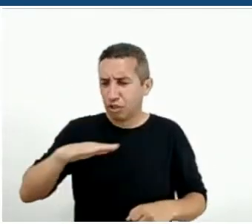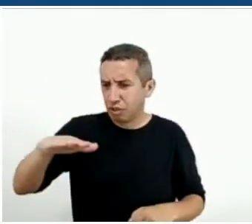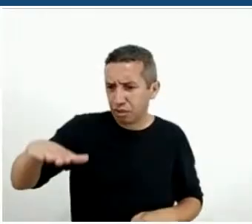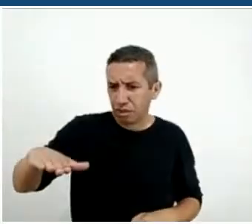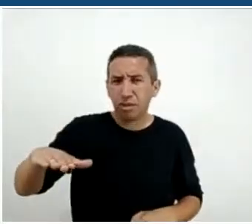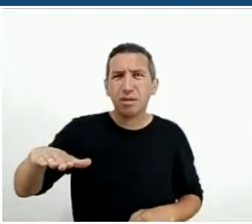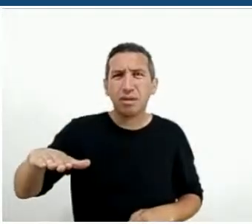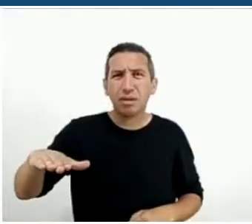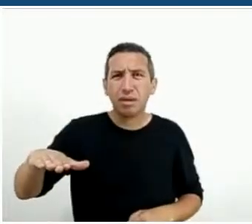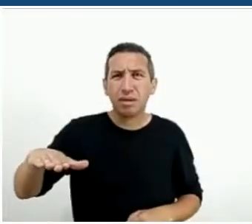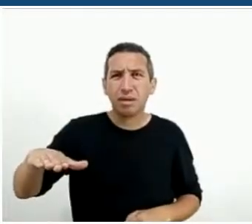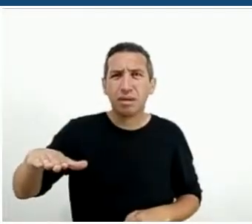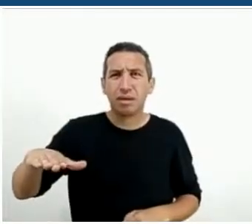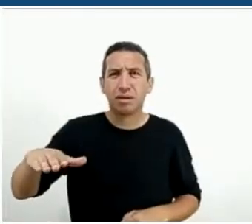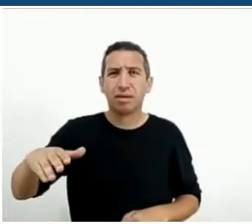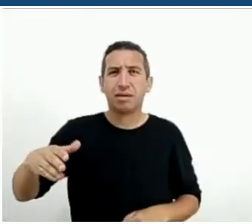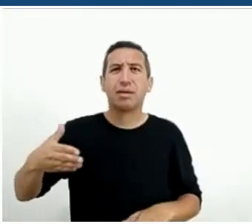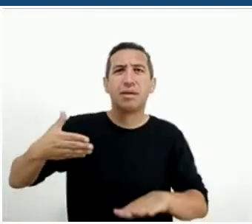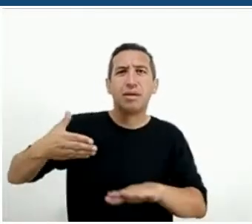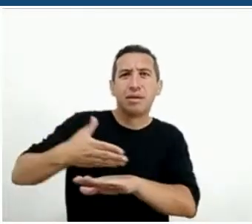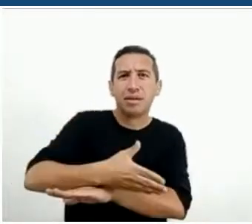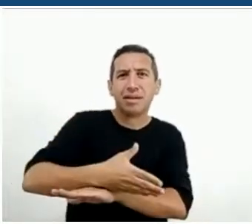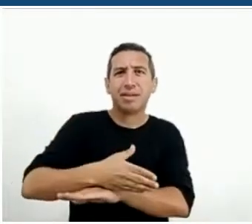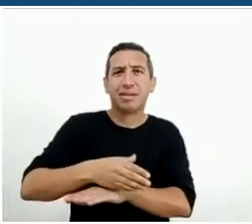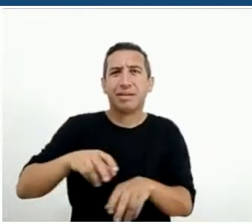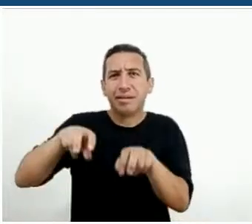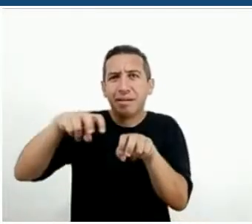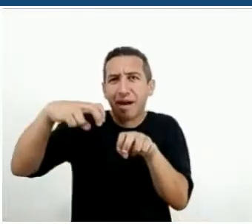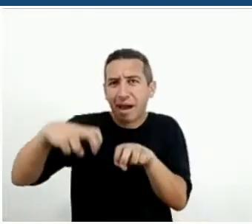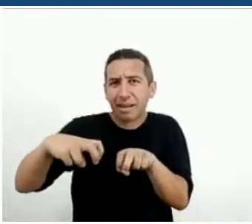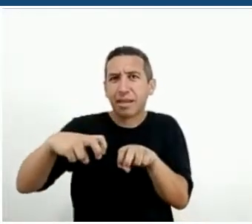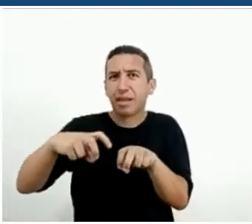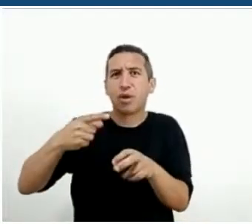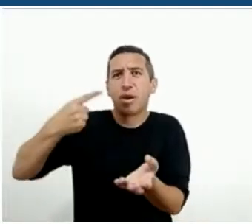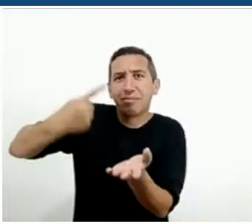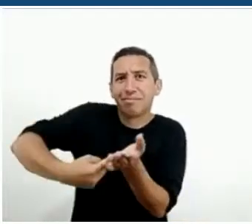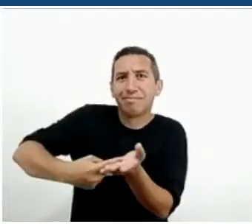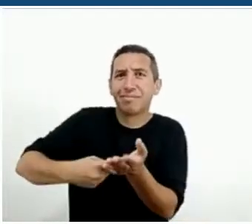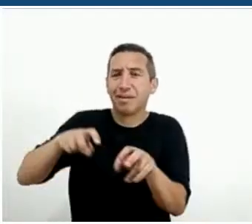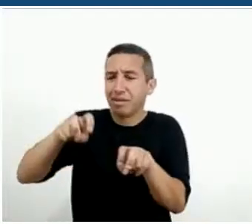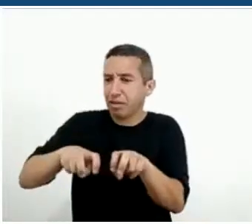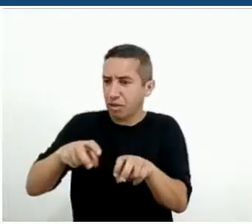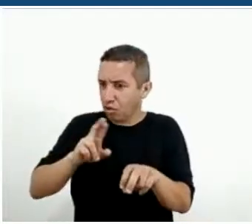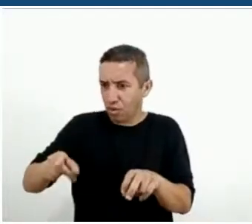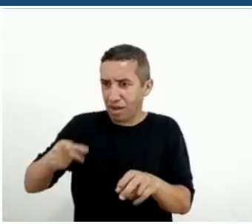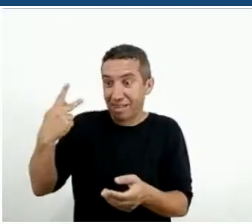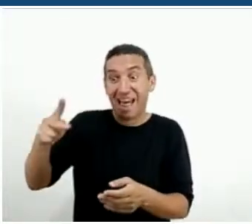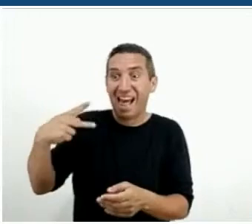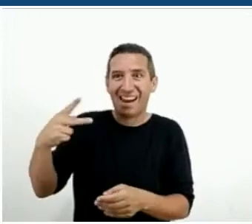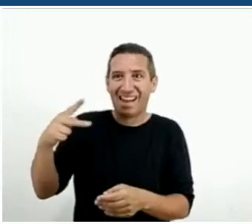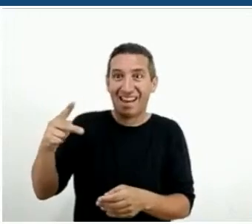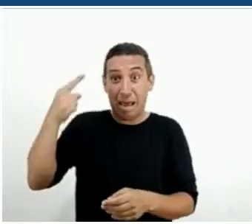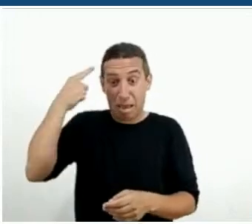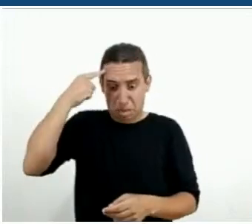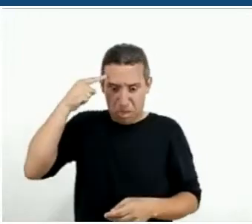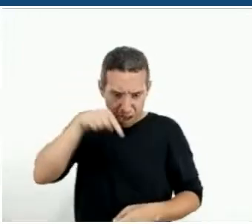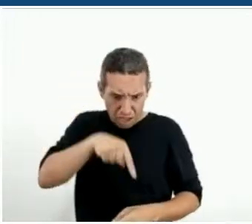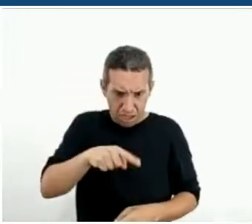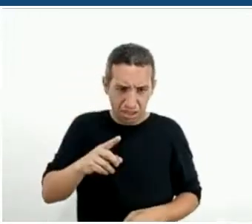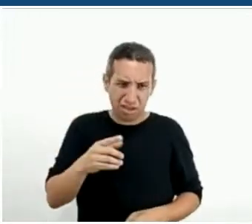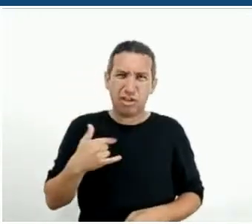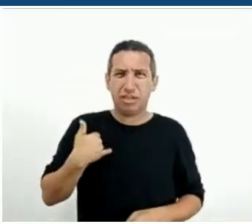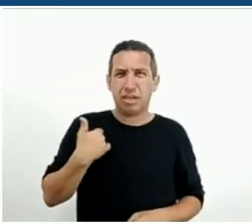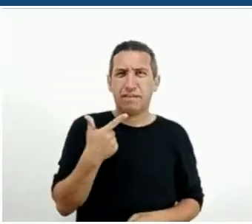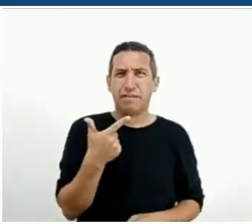sentadas na cadeira delas, mas a cadeira não era marcada, ou seja, a cadeira não era delas, e essa menina, apesar de já ter uns 26 anos, foi